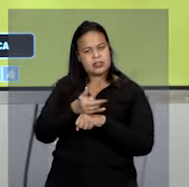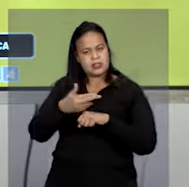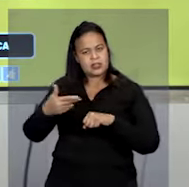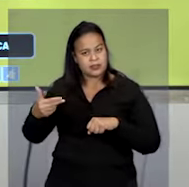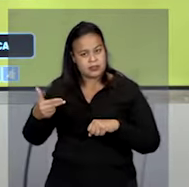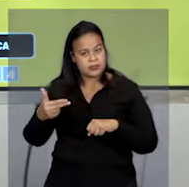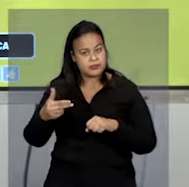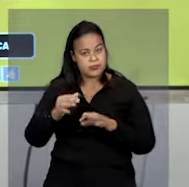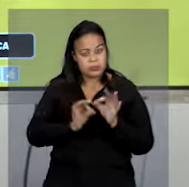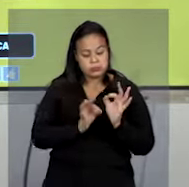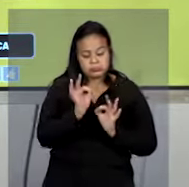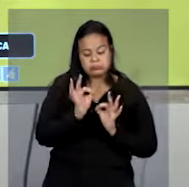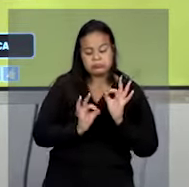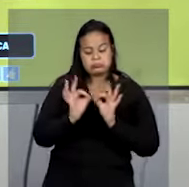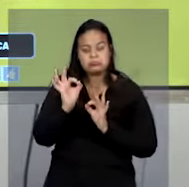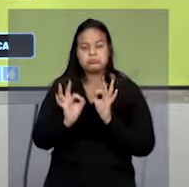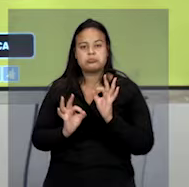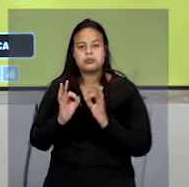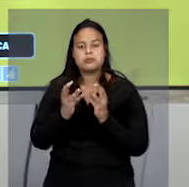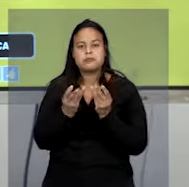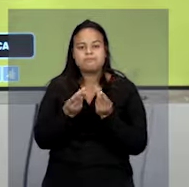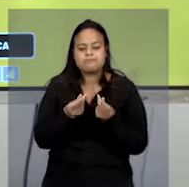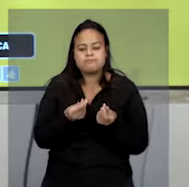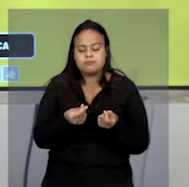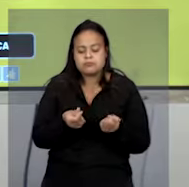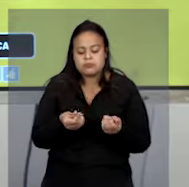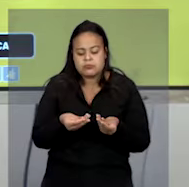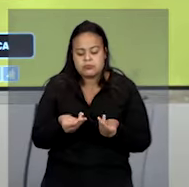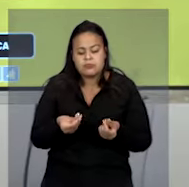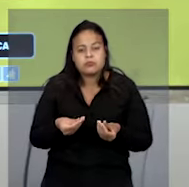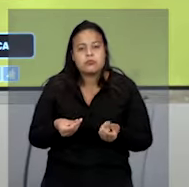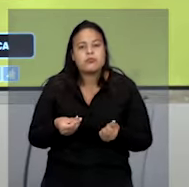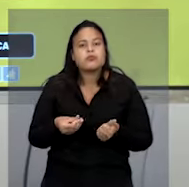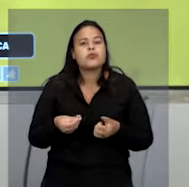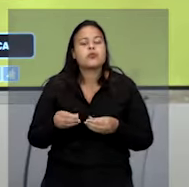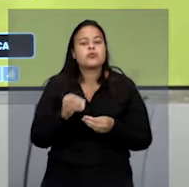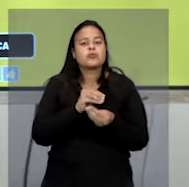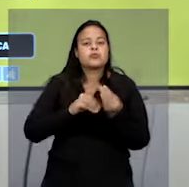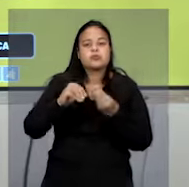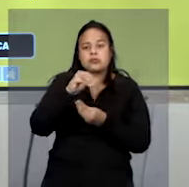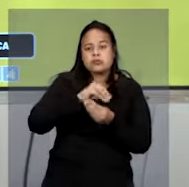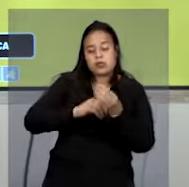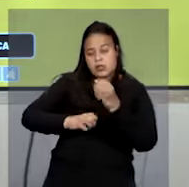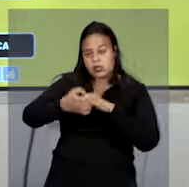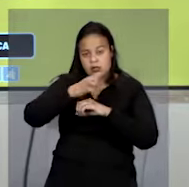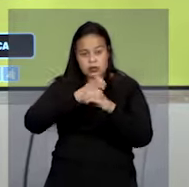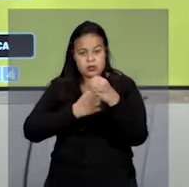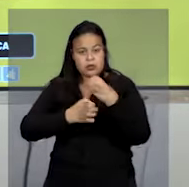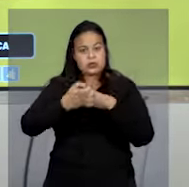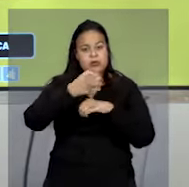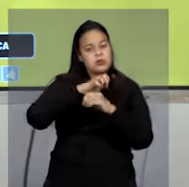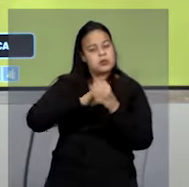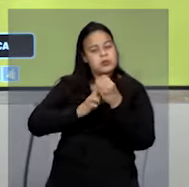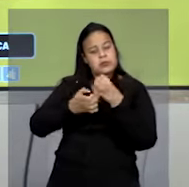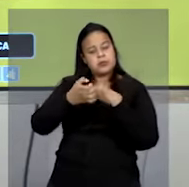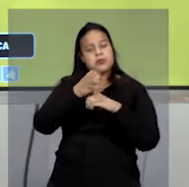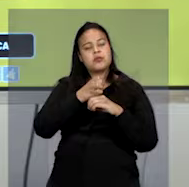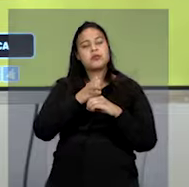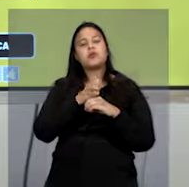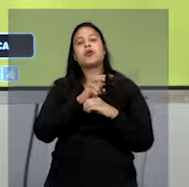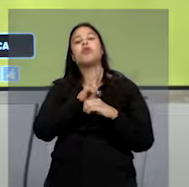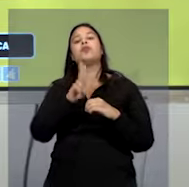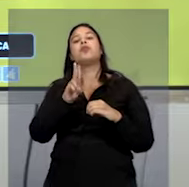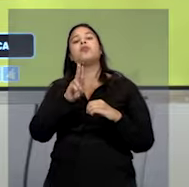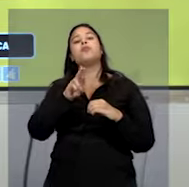entre essa estrutura cristalina desses compostos, de forma que os elétrons eles se acomodam no que nós chamamos